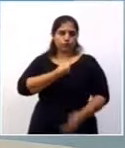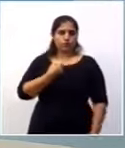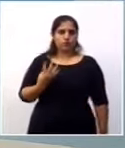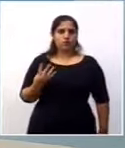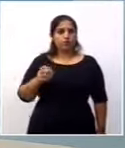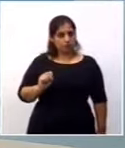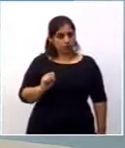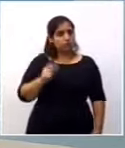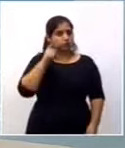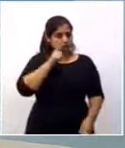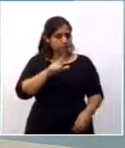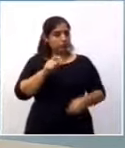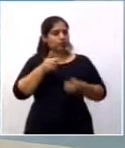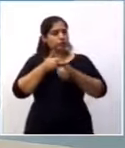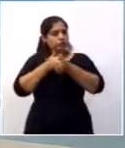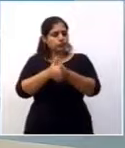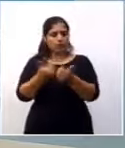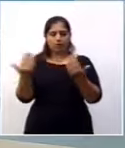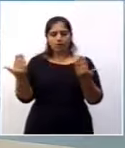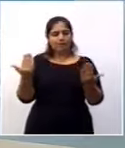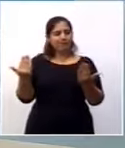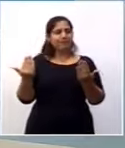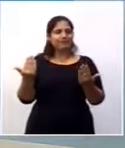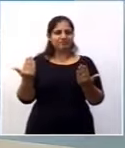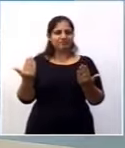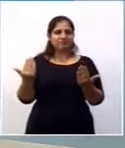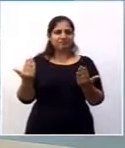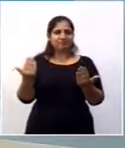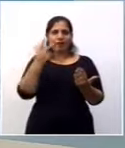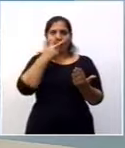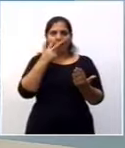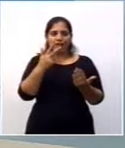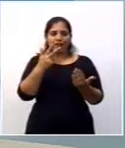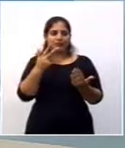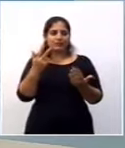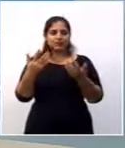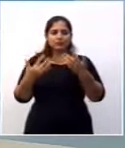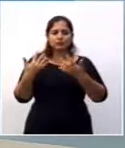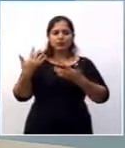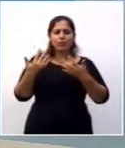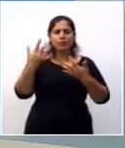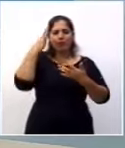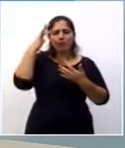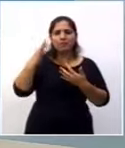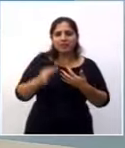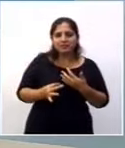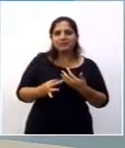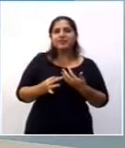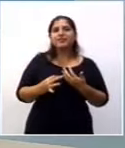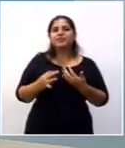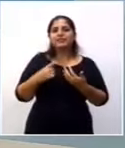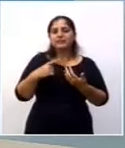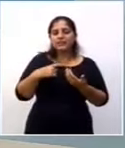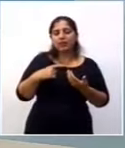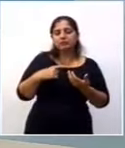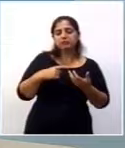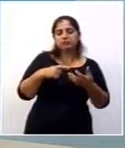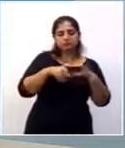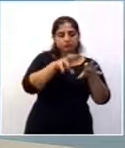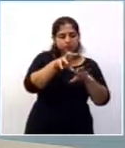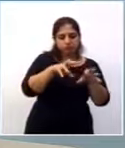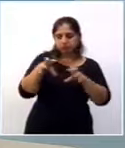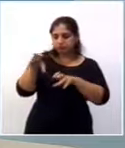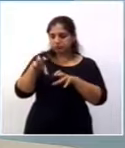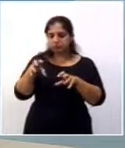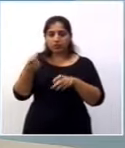48 vai conseguir fazer esse passeio, né, de compreender essa regionalização